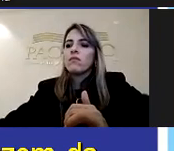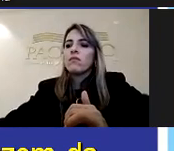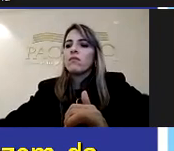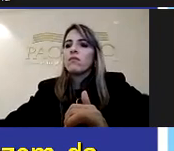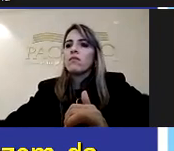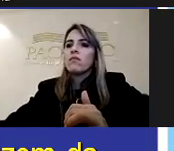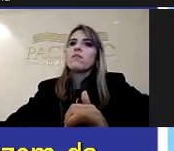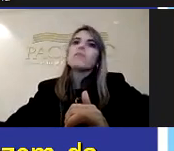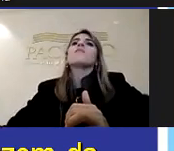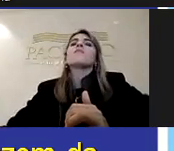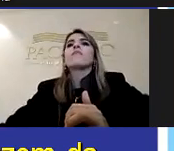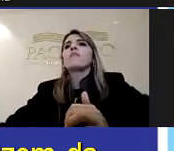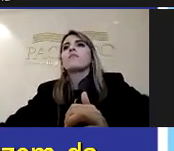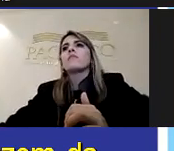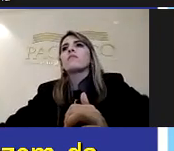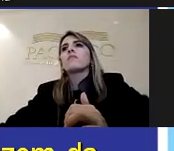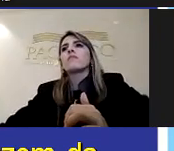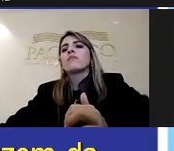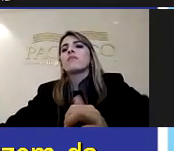Sentimento de fixação na fase de piana.